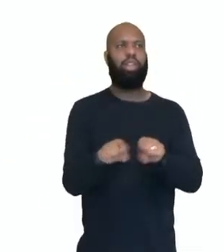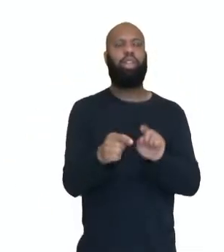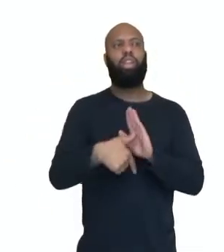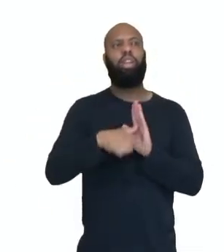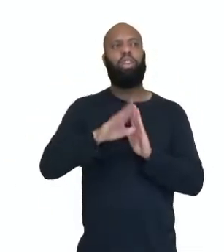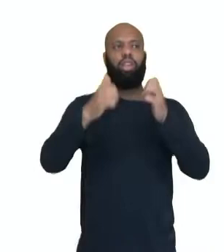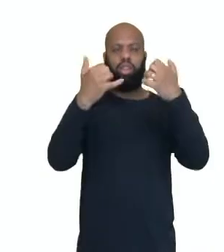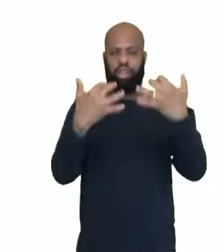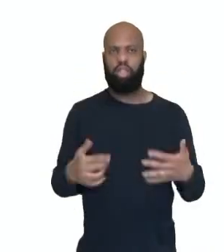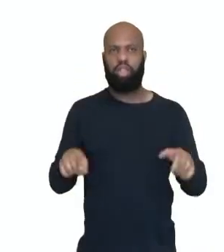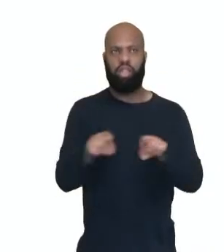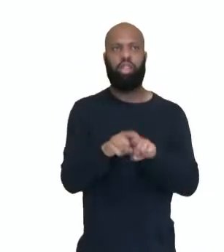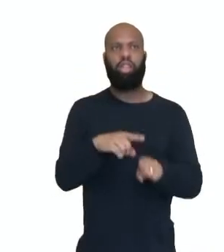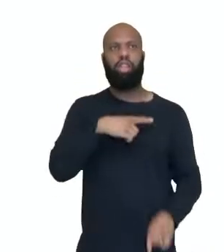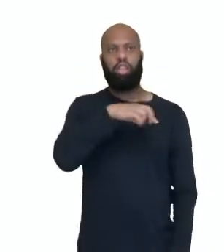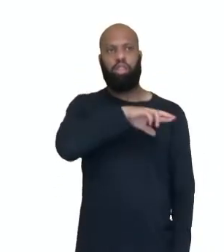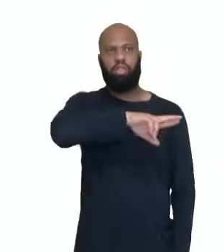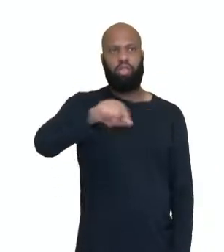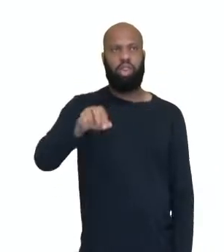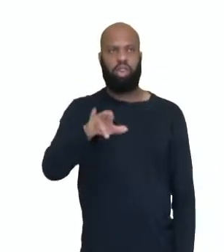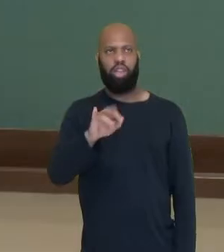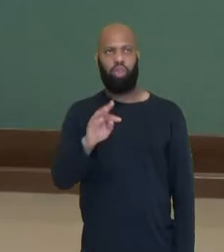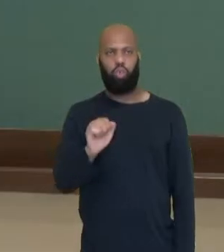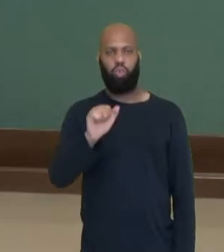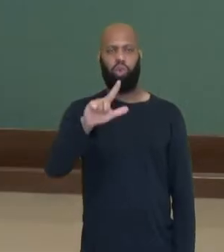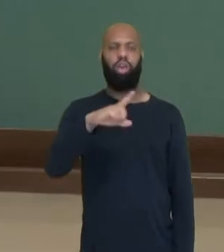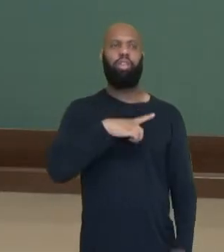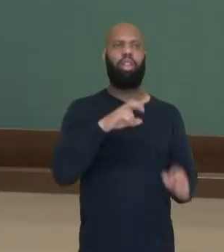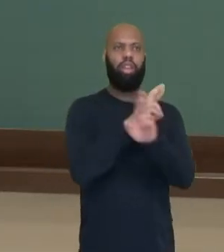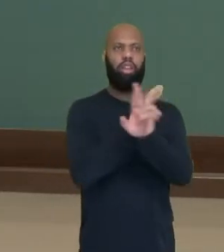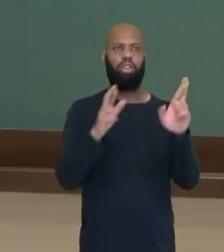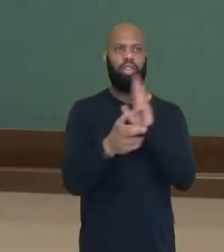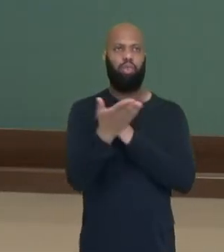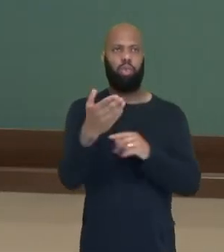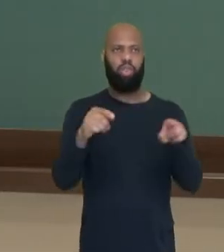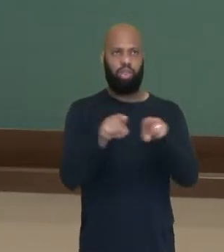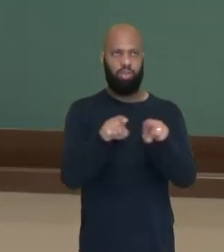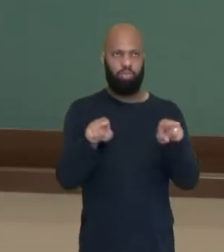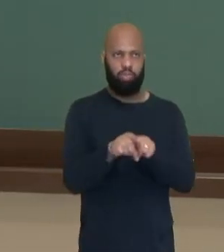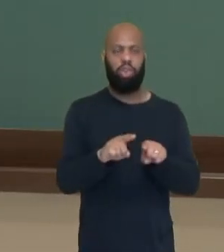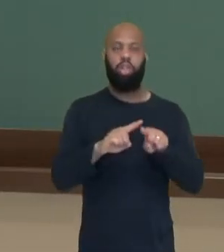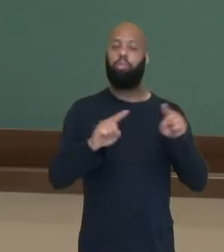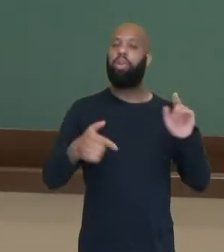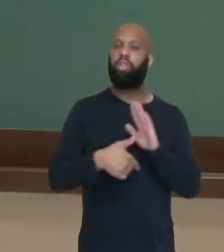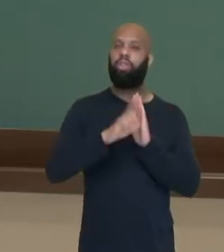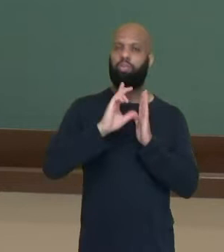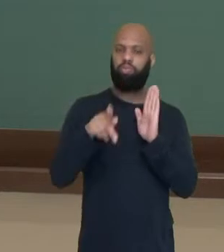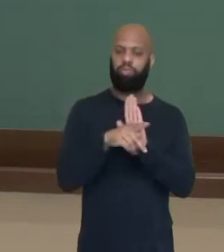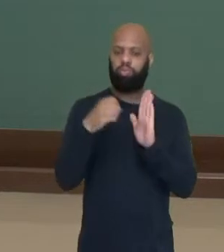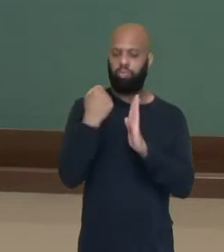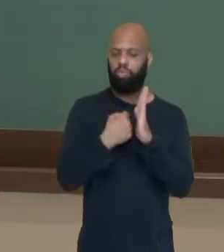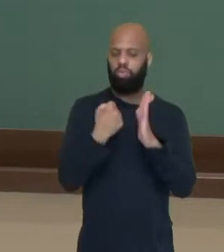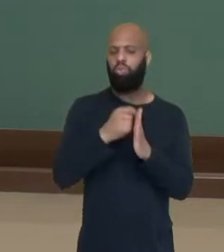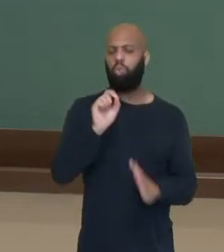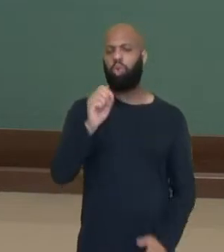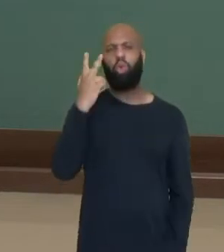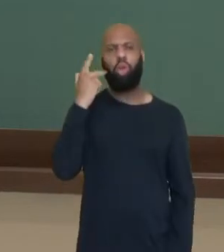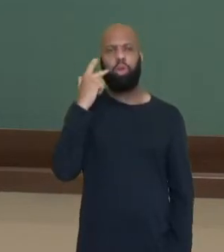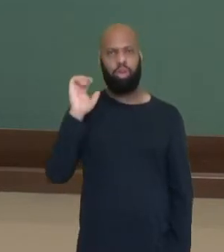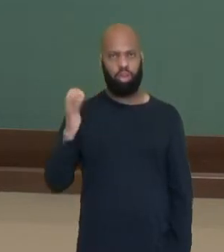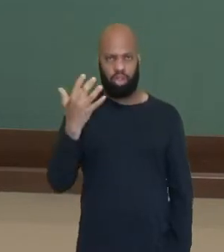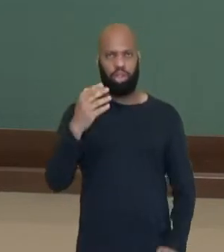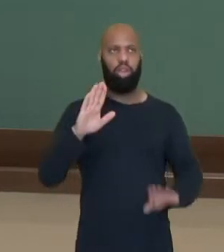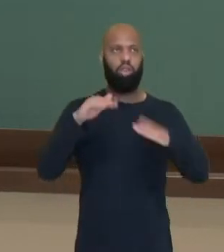falei para vocês, tem diversos rituais associados nessa prática. Antes da luta, então, o que é comum? Os